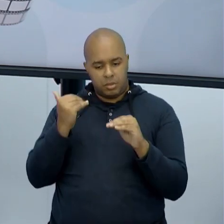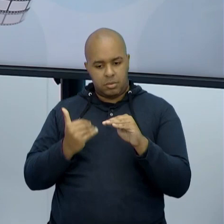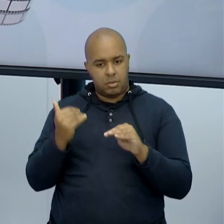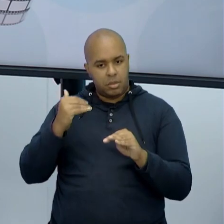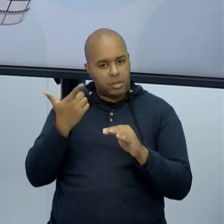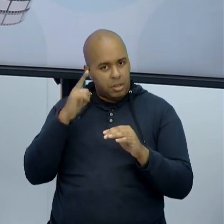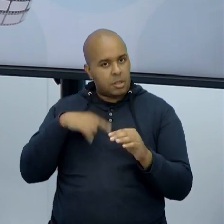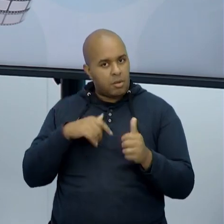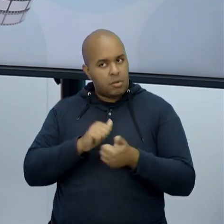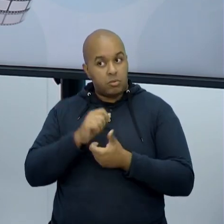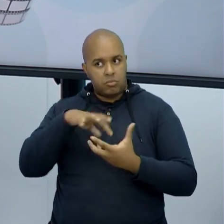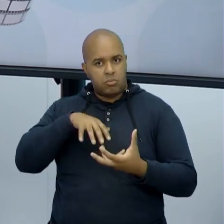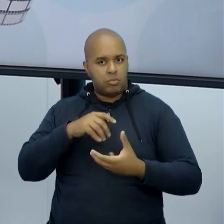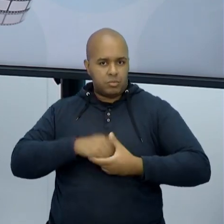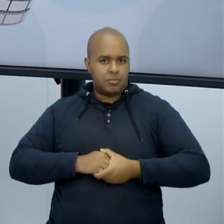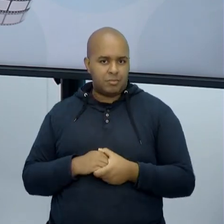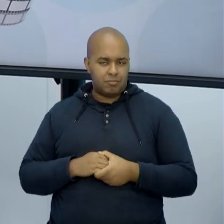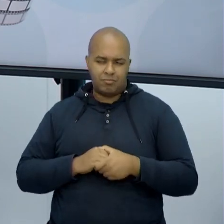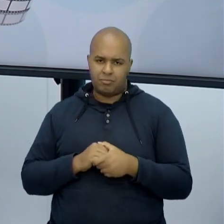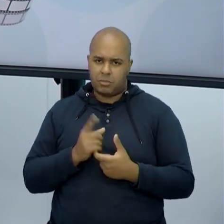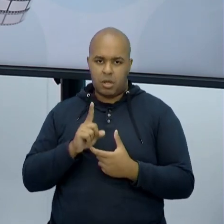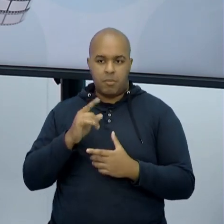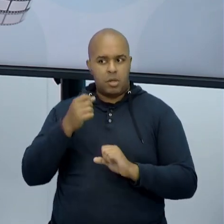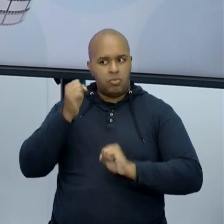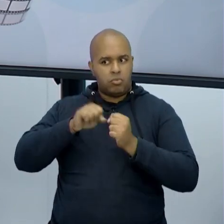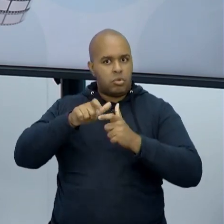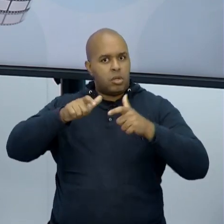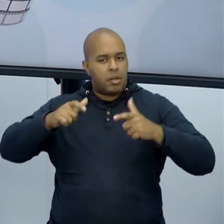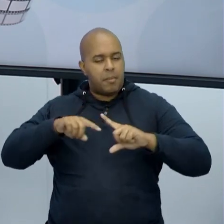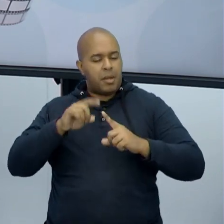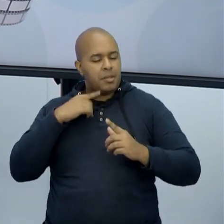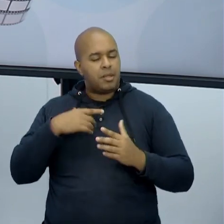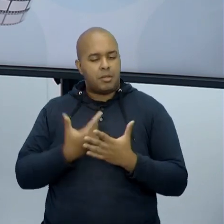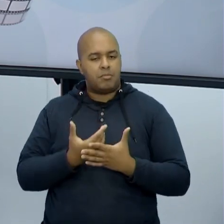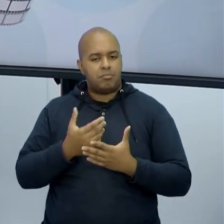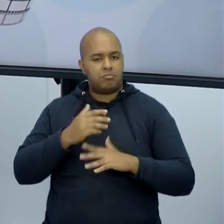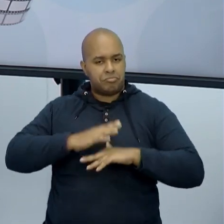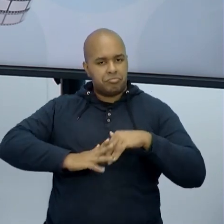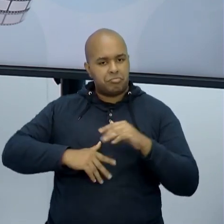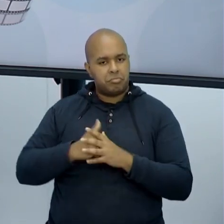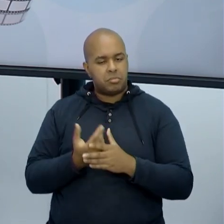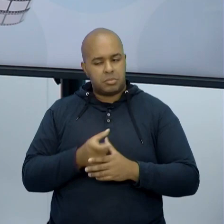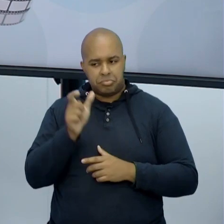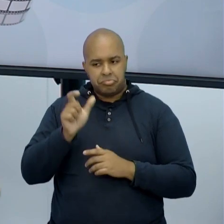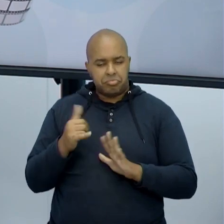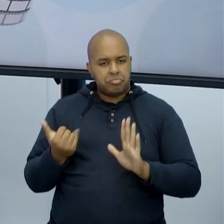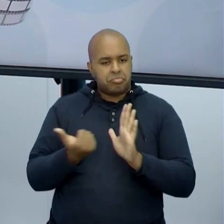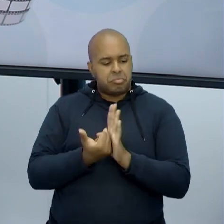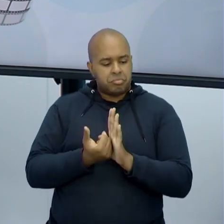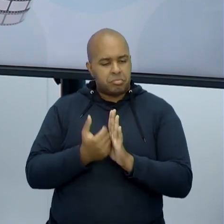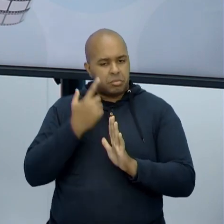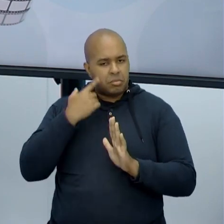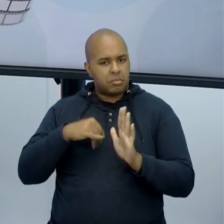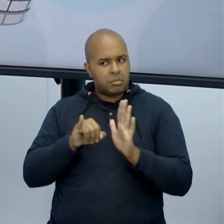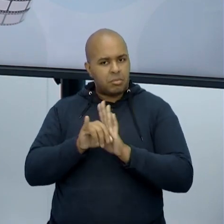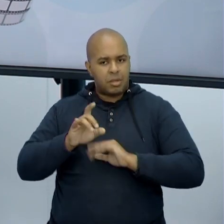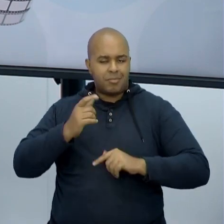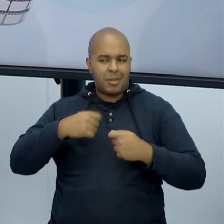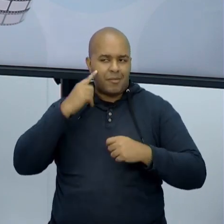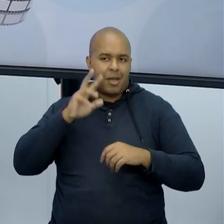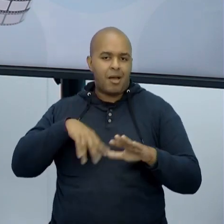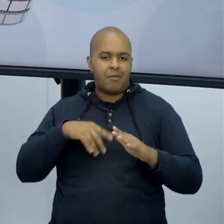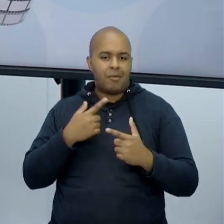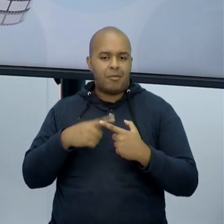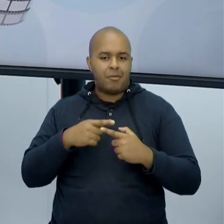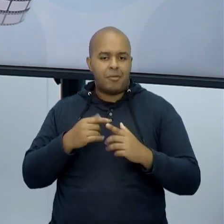da média no mundo. Claro, não é uma indústria, mas tem talento, nós temos personalidade e é isso. Não temos que assistir o filme porque